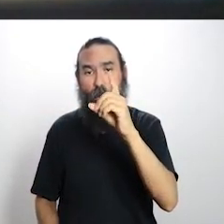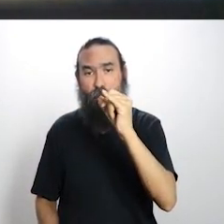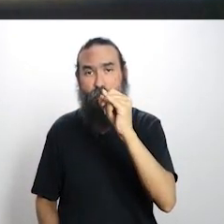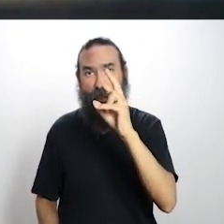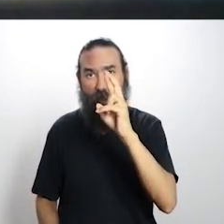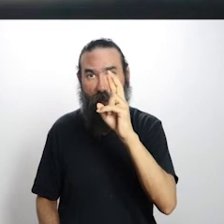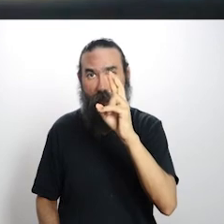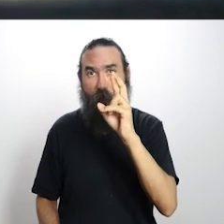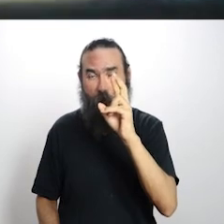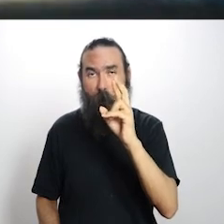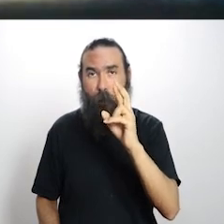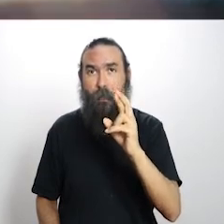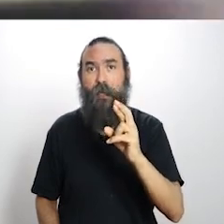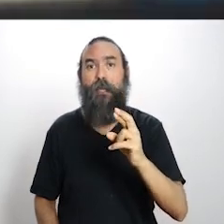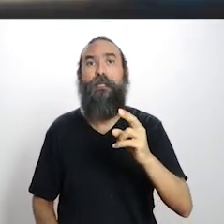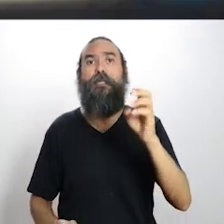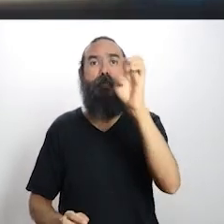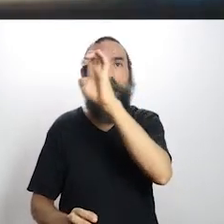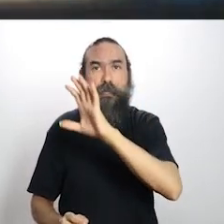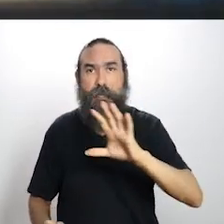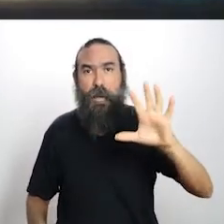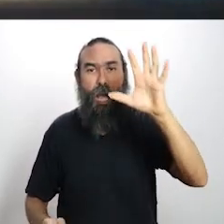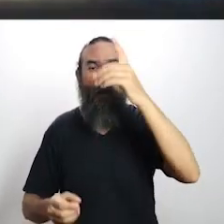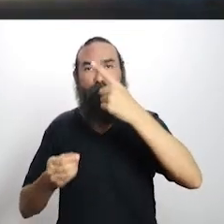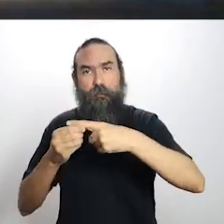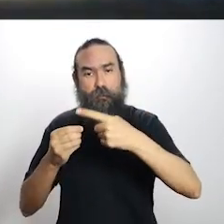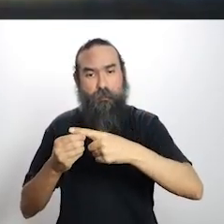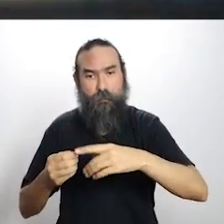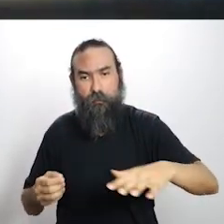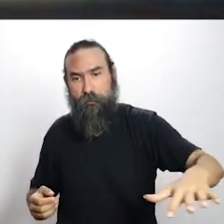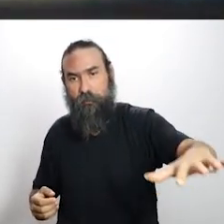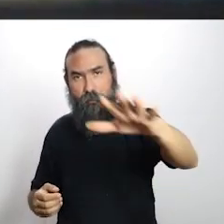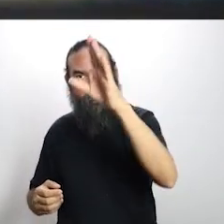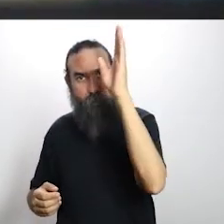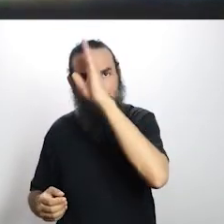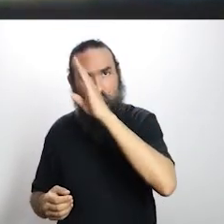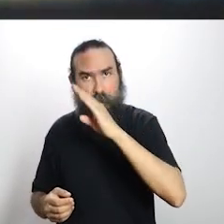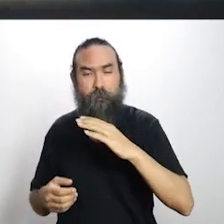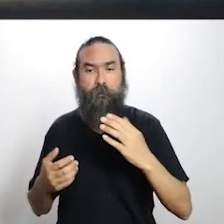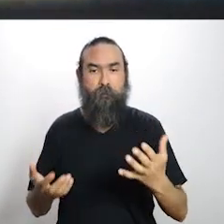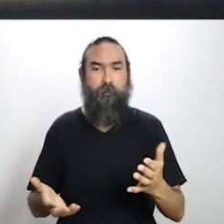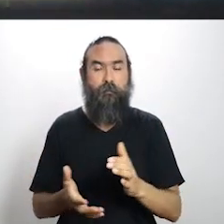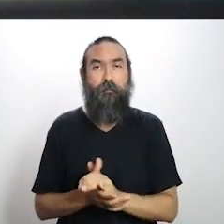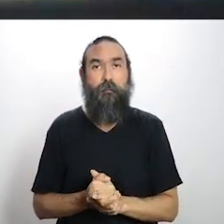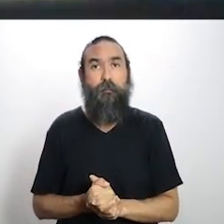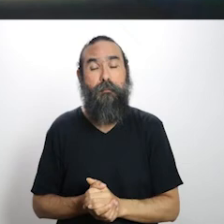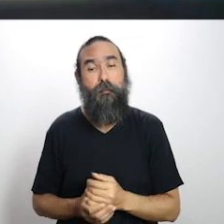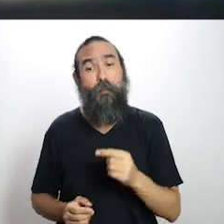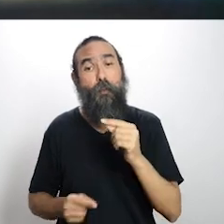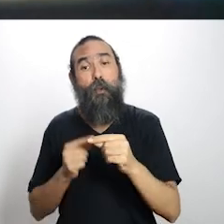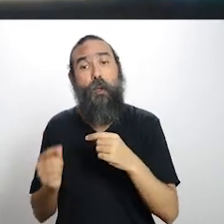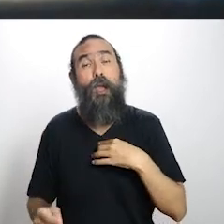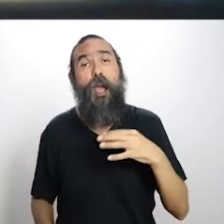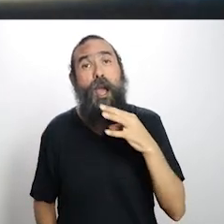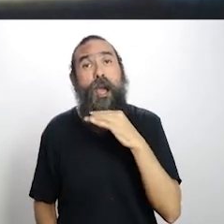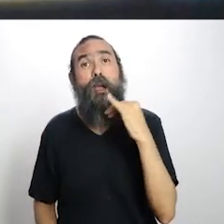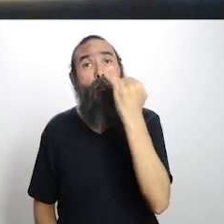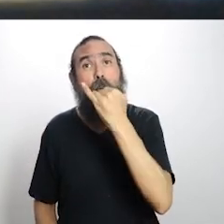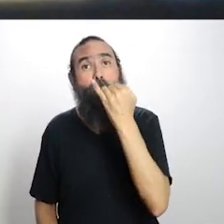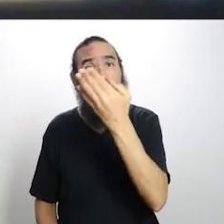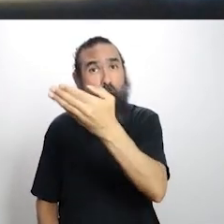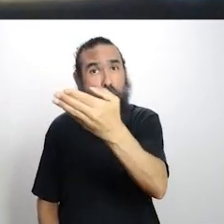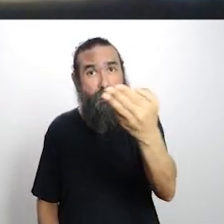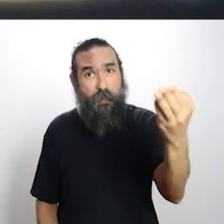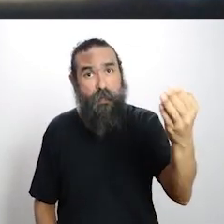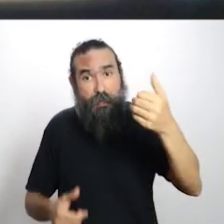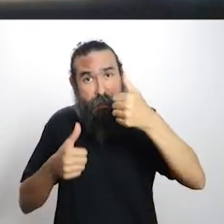né, já para praticamente concluir eu vou colocar alguns pontos aqui que eu acho que são fundamentais a vocês que estão acompanhando